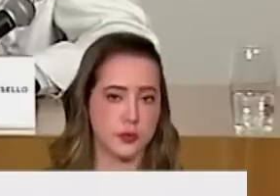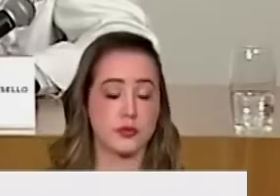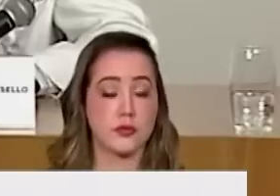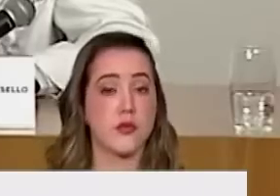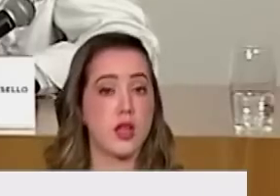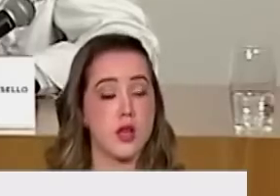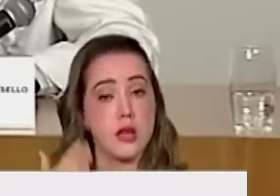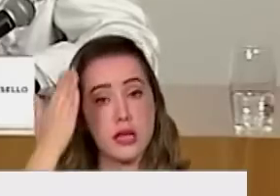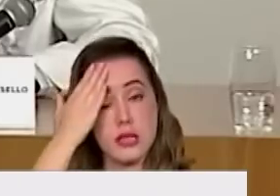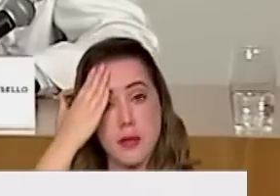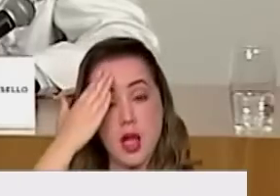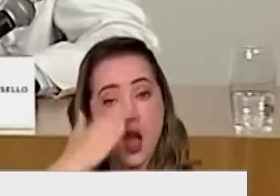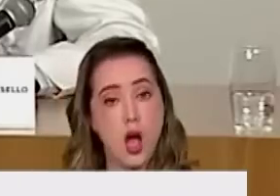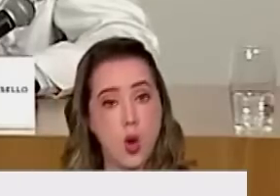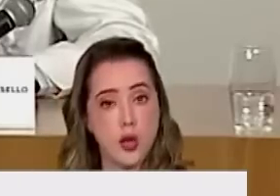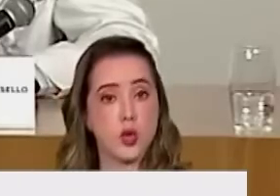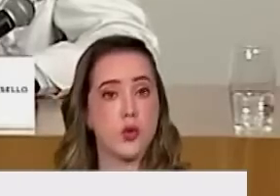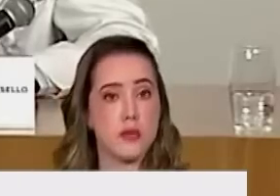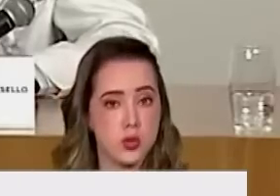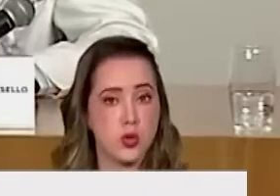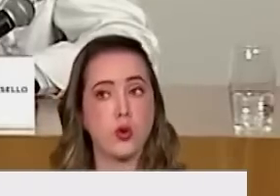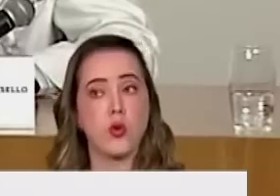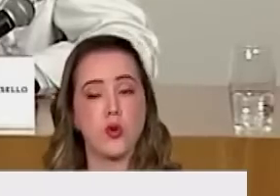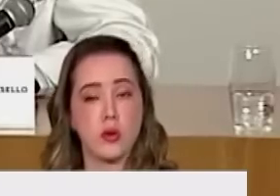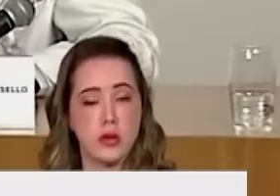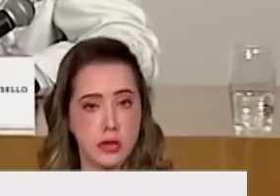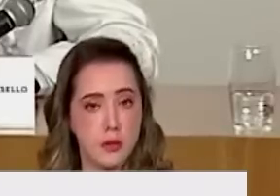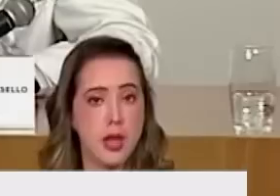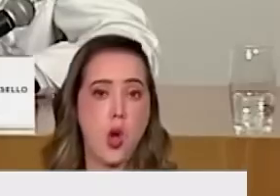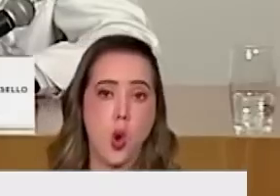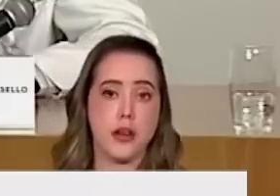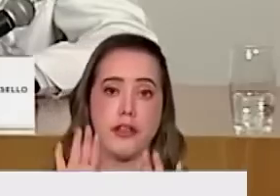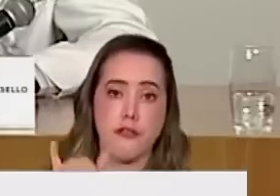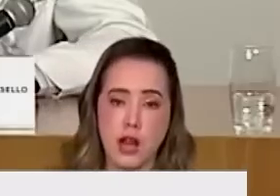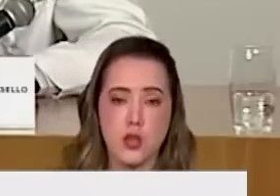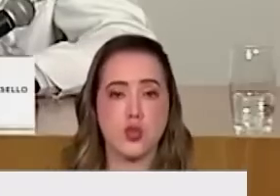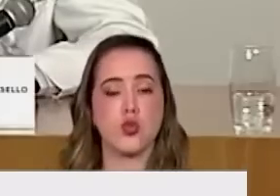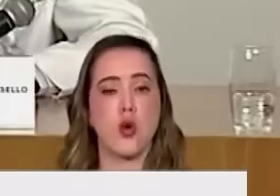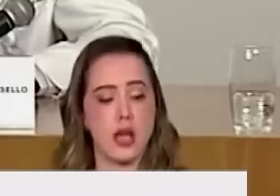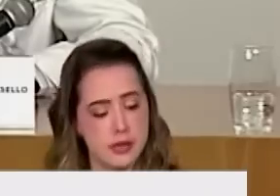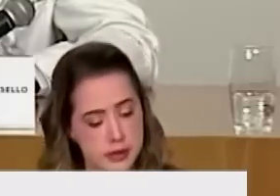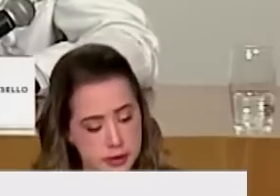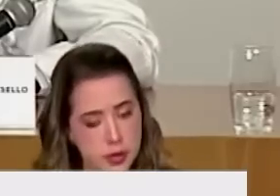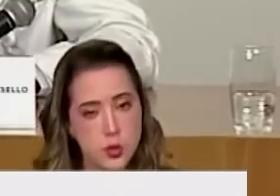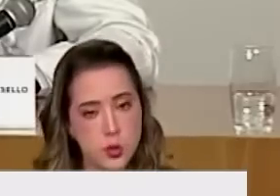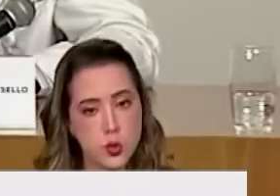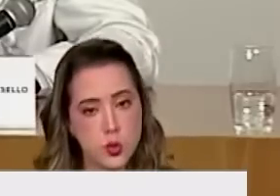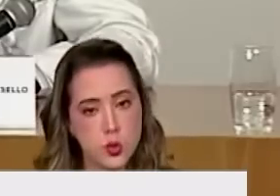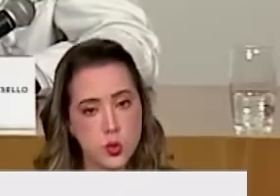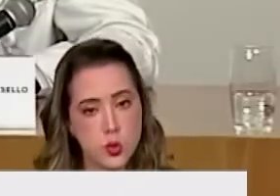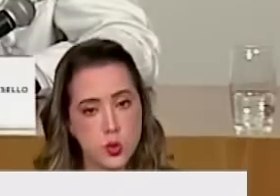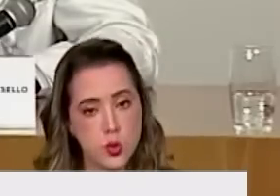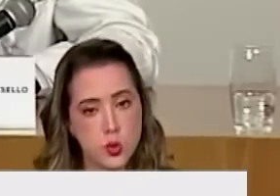que começou e a hora que terminou a cirurgia ortopédica e a hora que começou e terminou